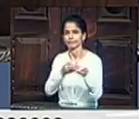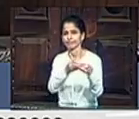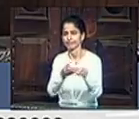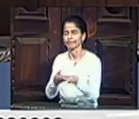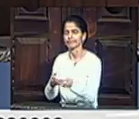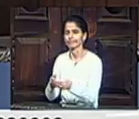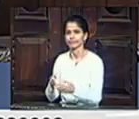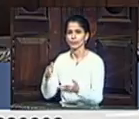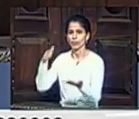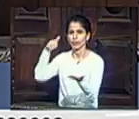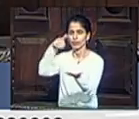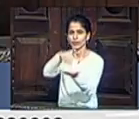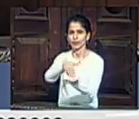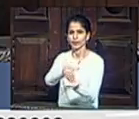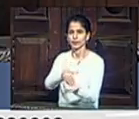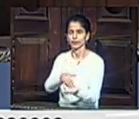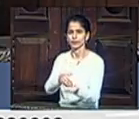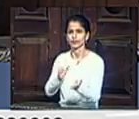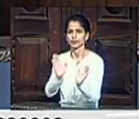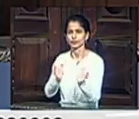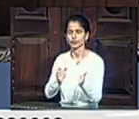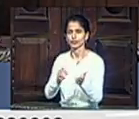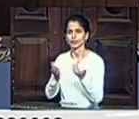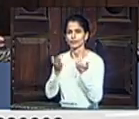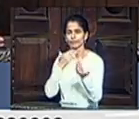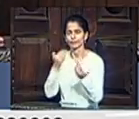com vários colegas, tenho levado essa conversa